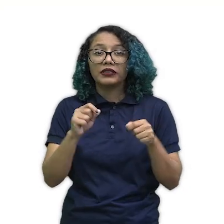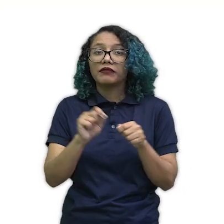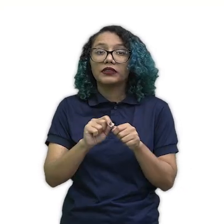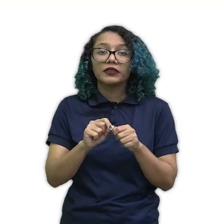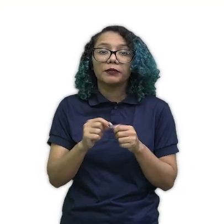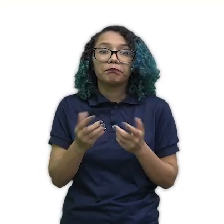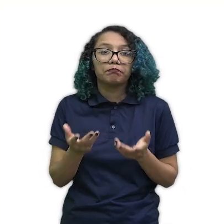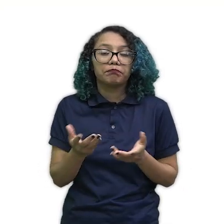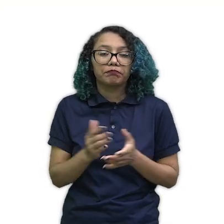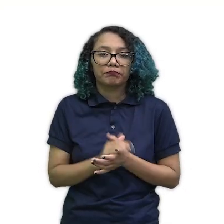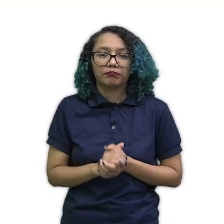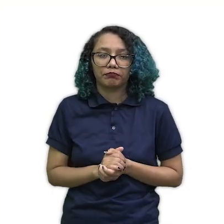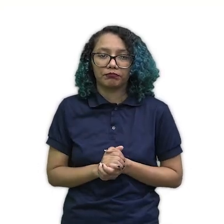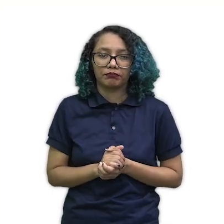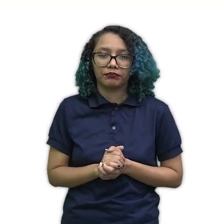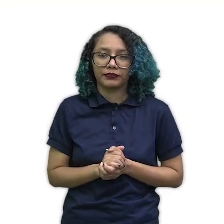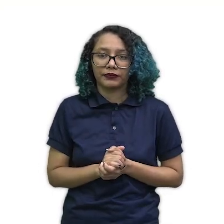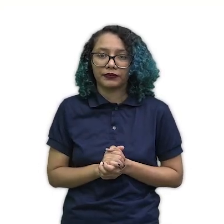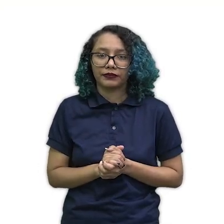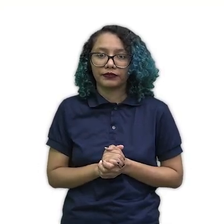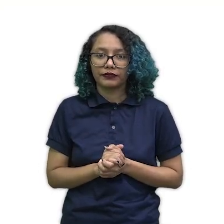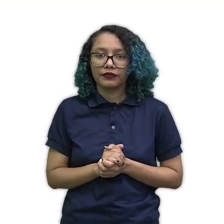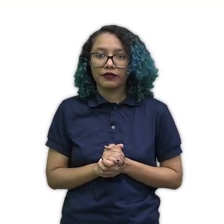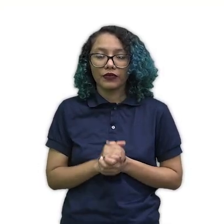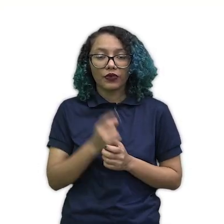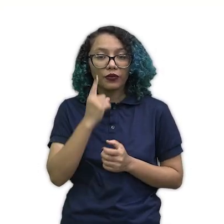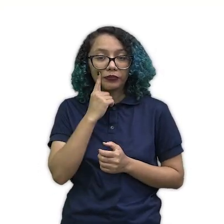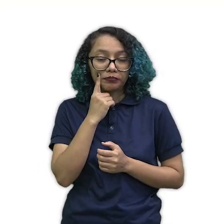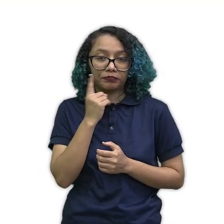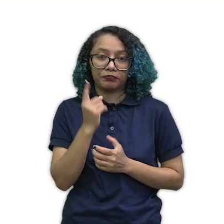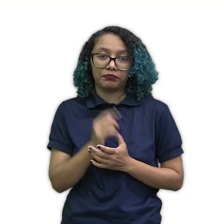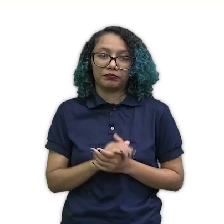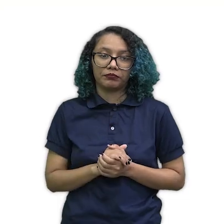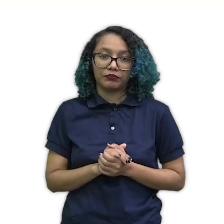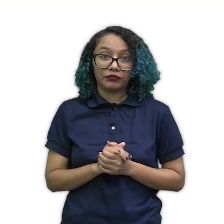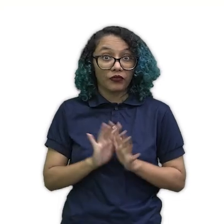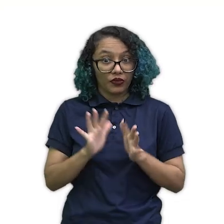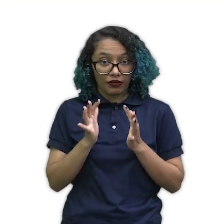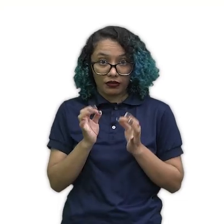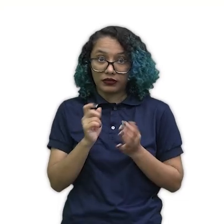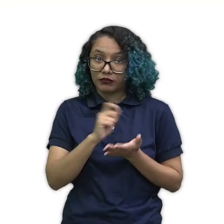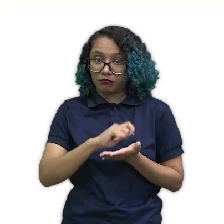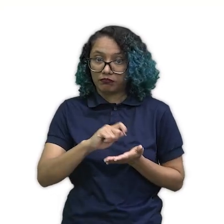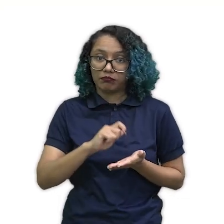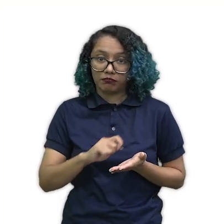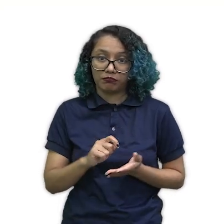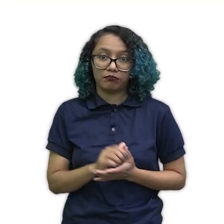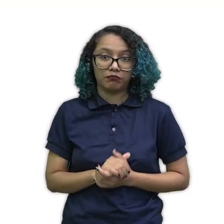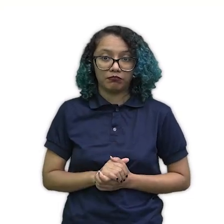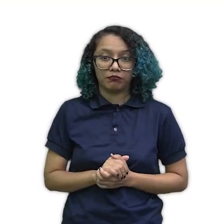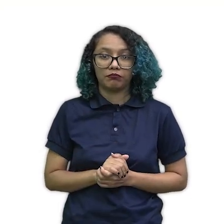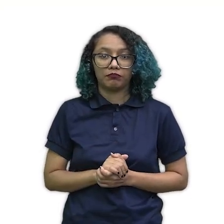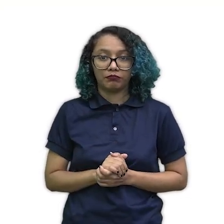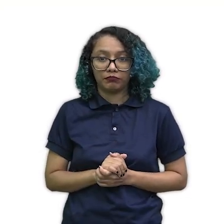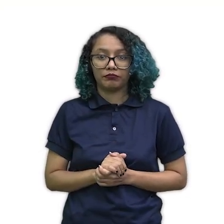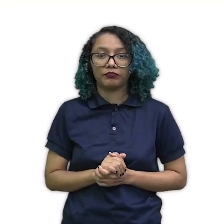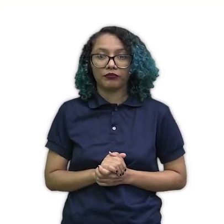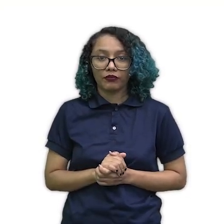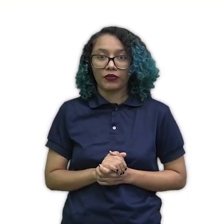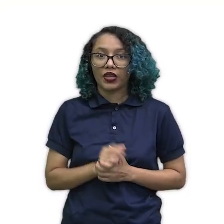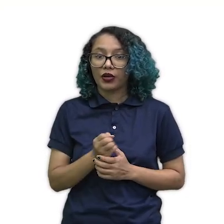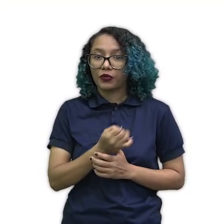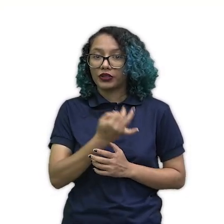fazer? Você vai pegar essa quantidade, anota aí, tá? Somar com